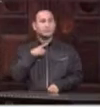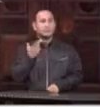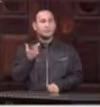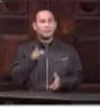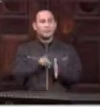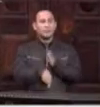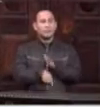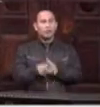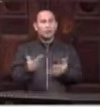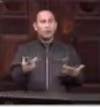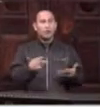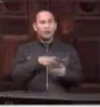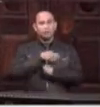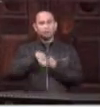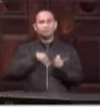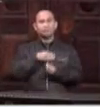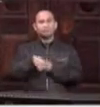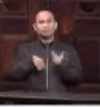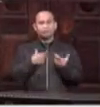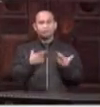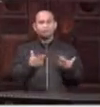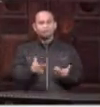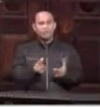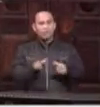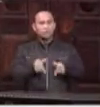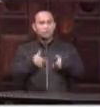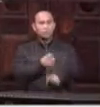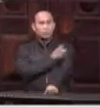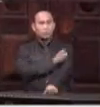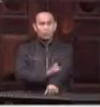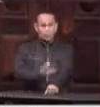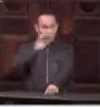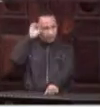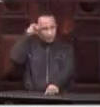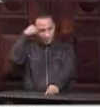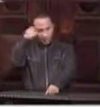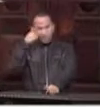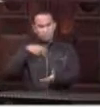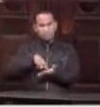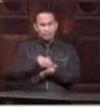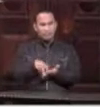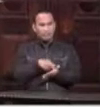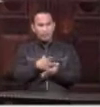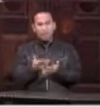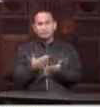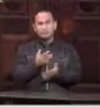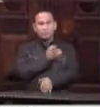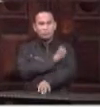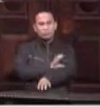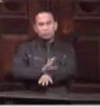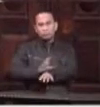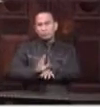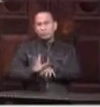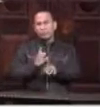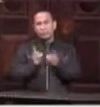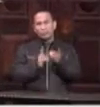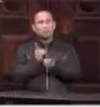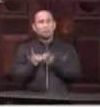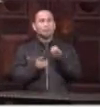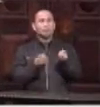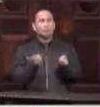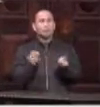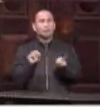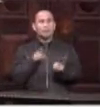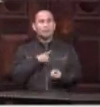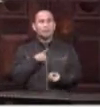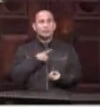menor também de peças da cultura africana, ligadas à capoeira e outras práticas culturais, que estão